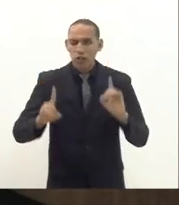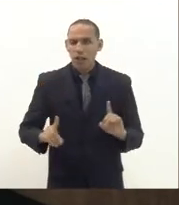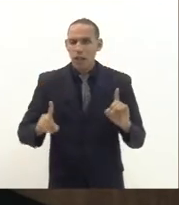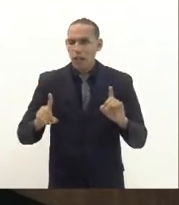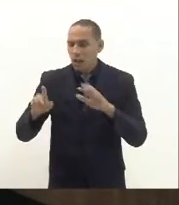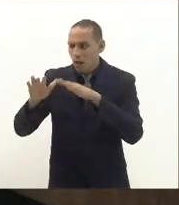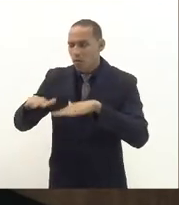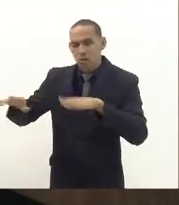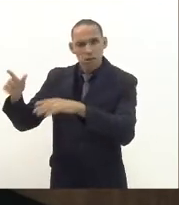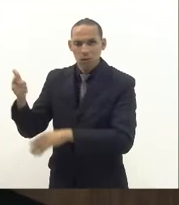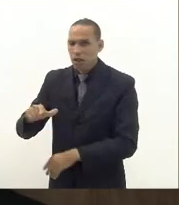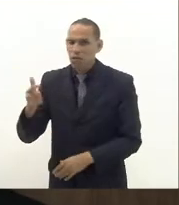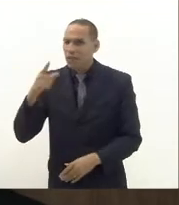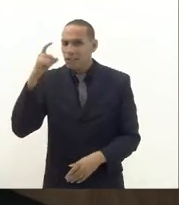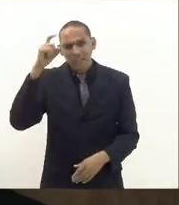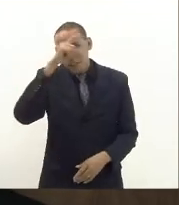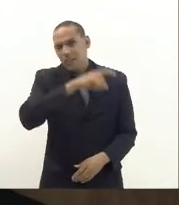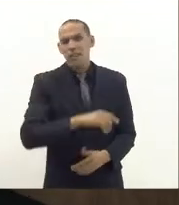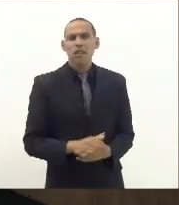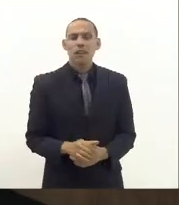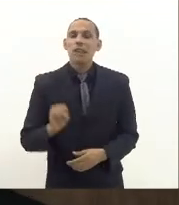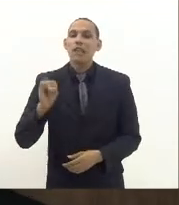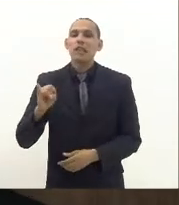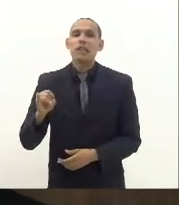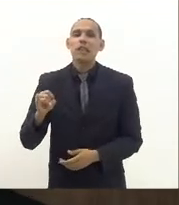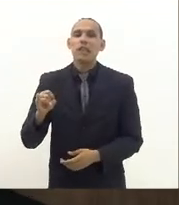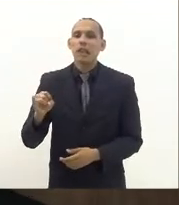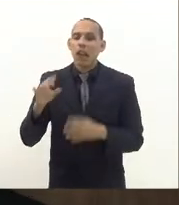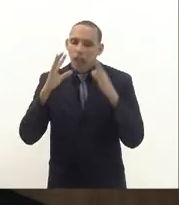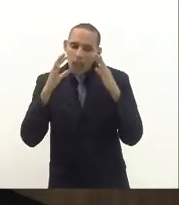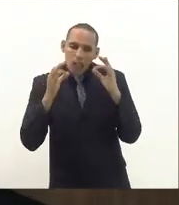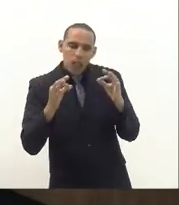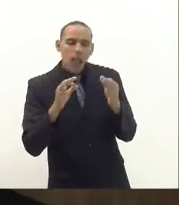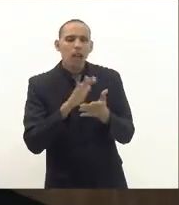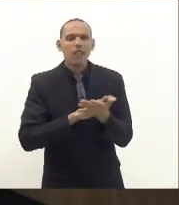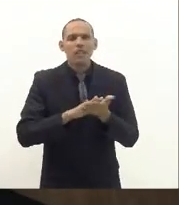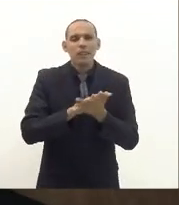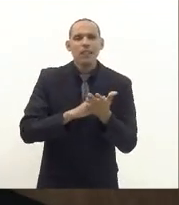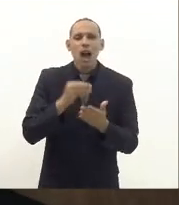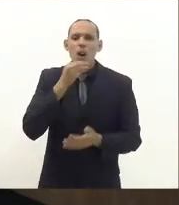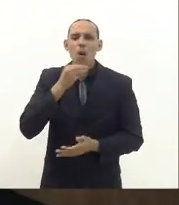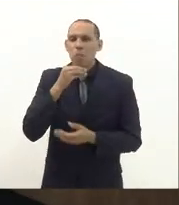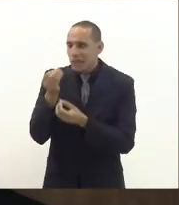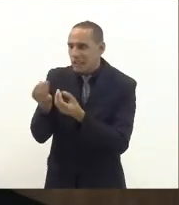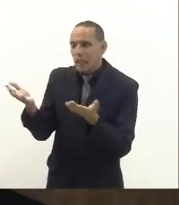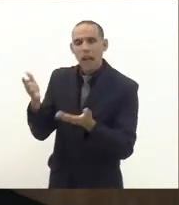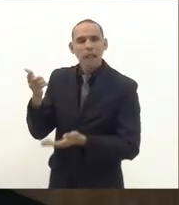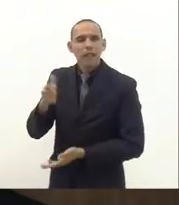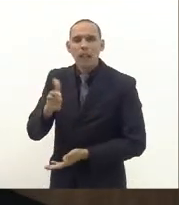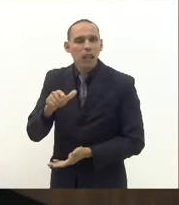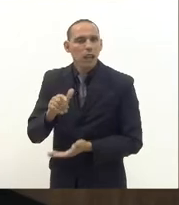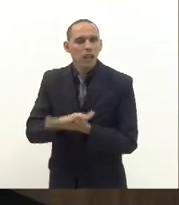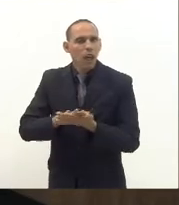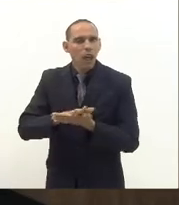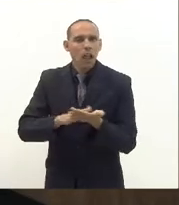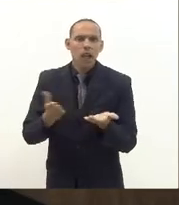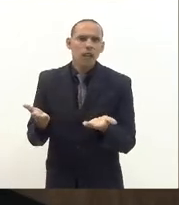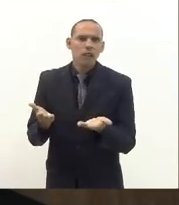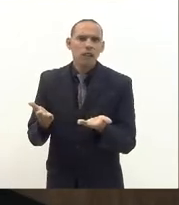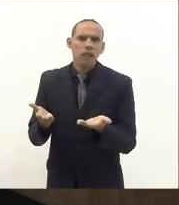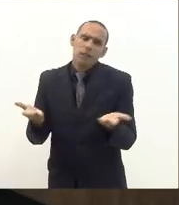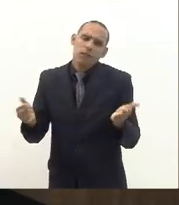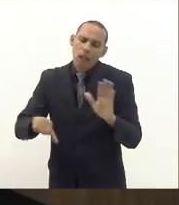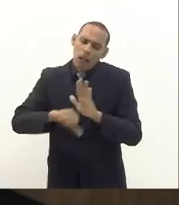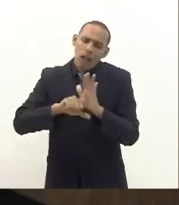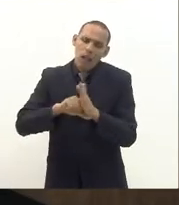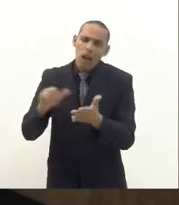nosso povo é muito difícil se não tiver o que prender a atenção oportunizar a nossa juventude é muito difícil de escutar